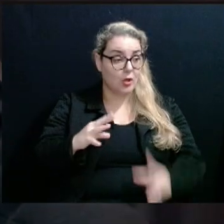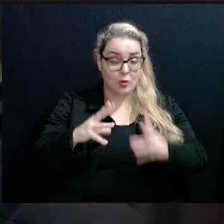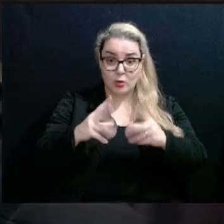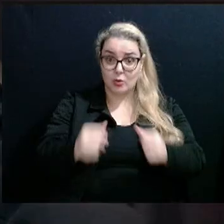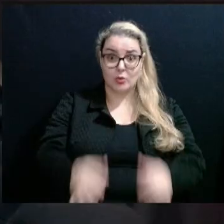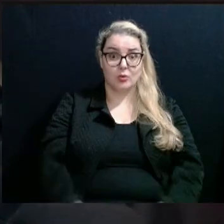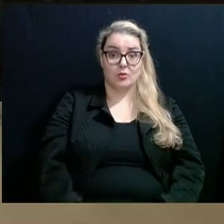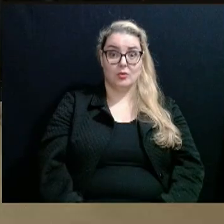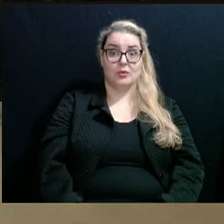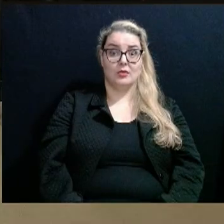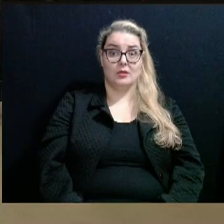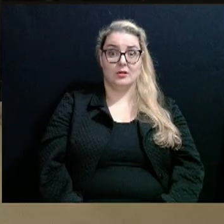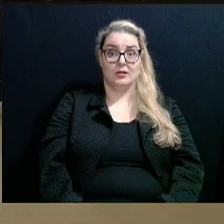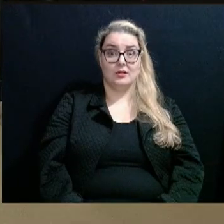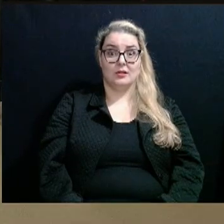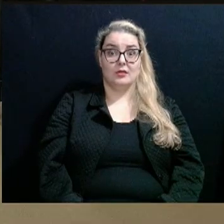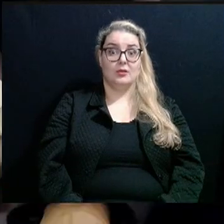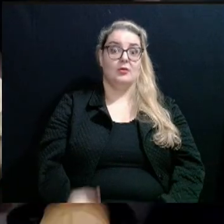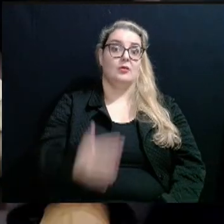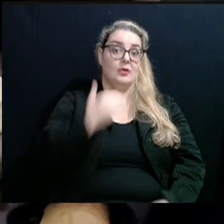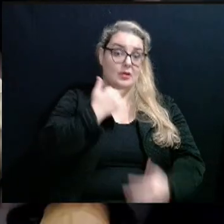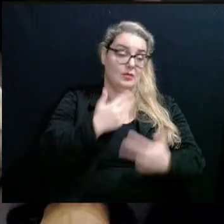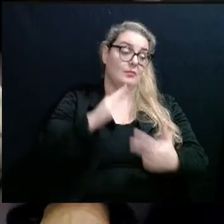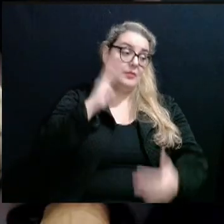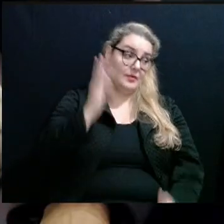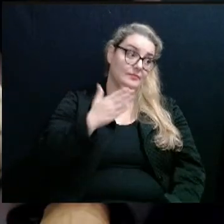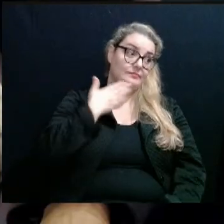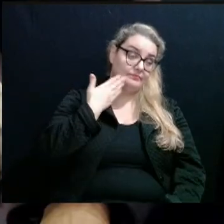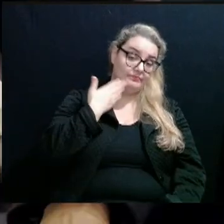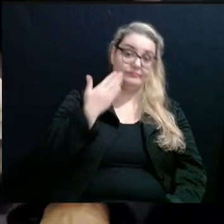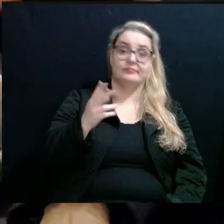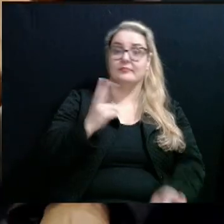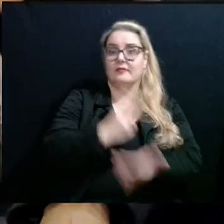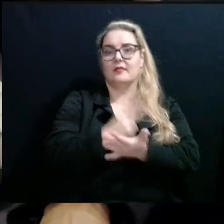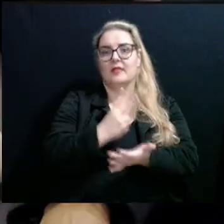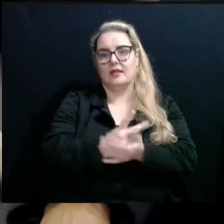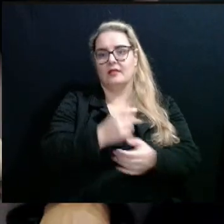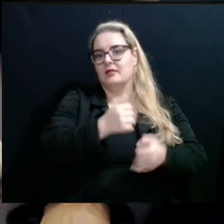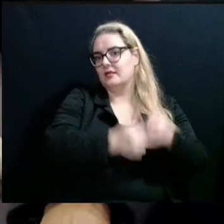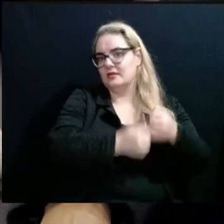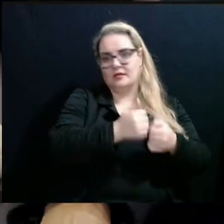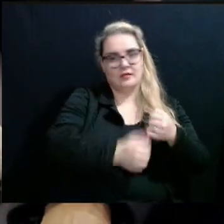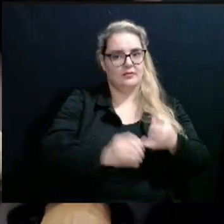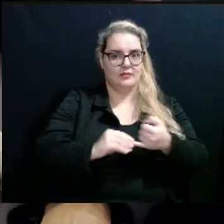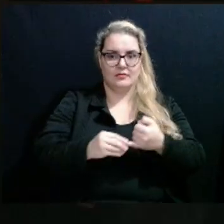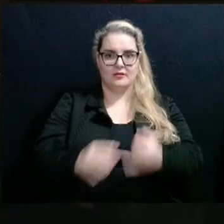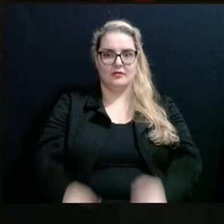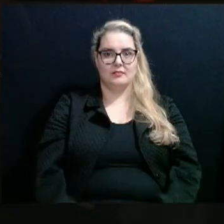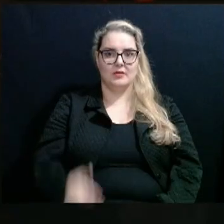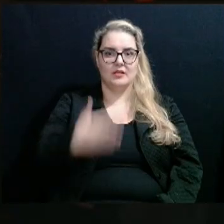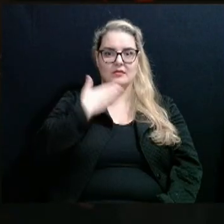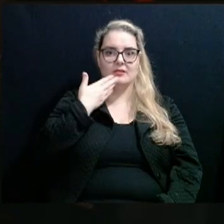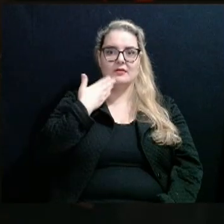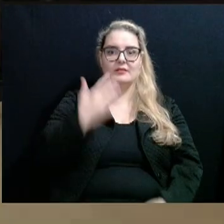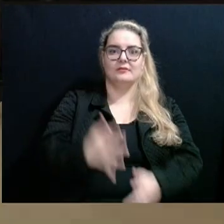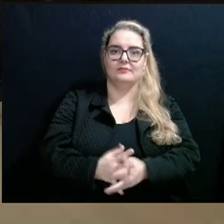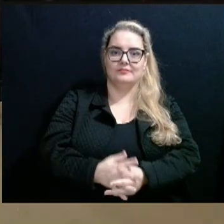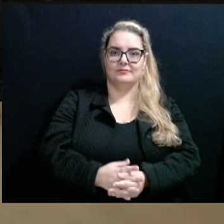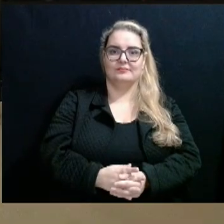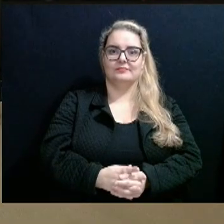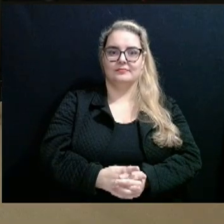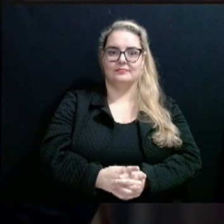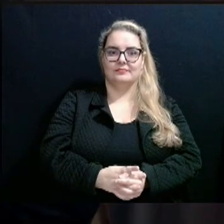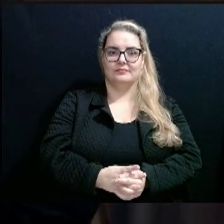cultura brasileira fica muito fácil, né? Porque sempre vai ter um arroz e um feijão. Exato. Então, eu falei para você que eu fiz uma oficina no final do